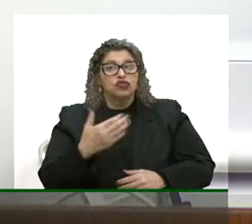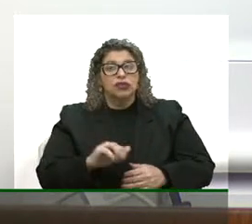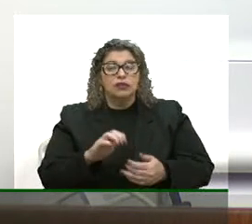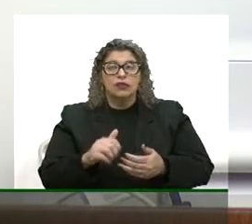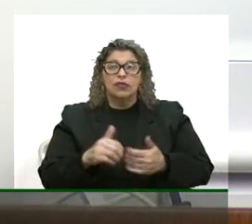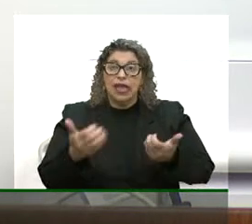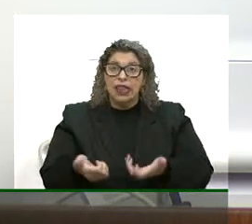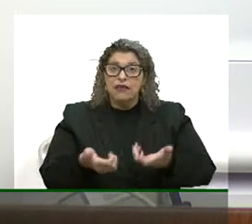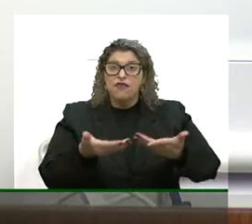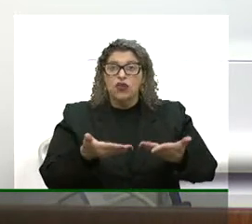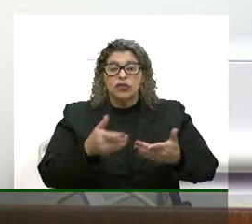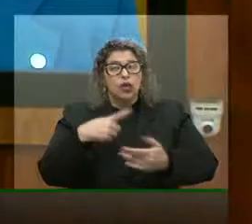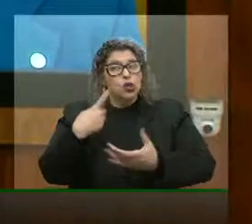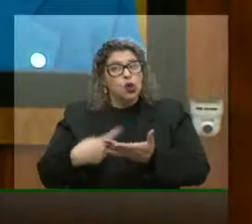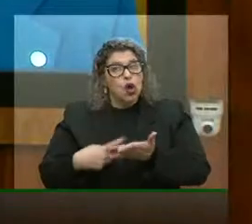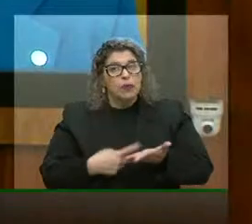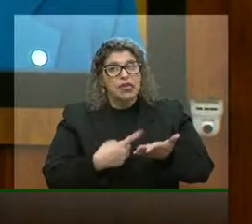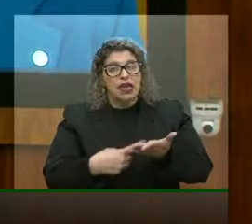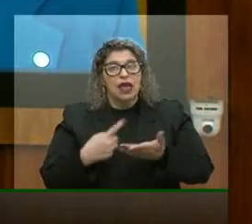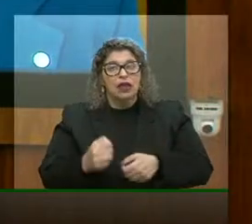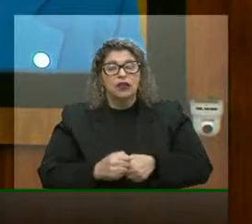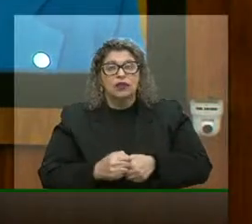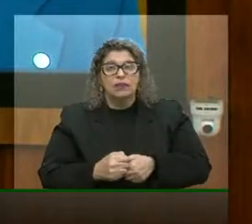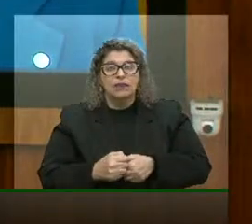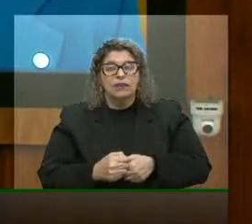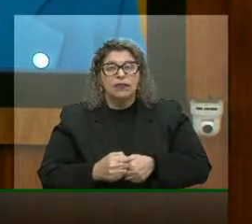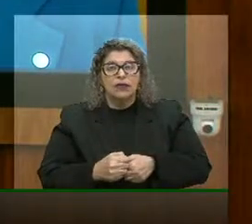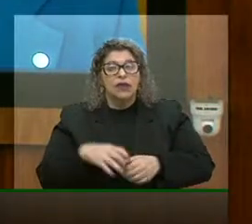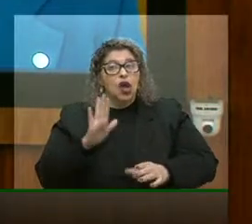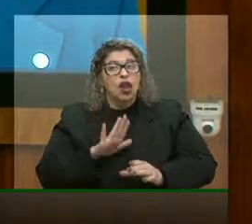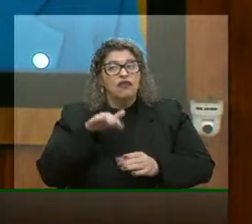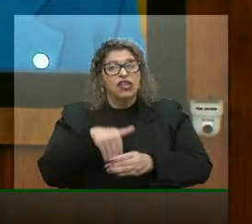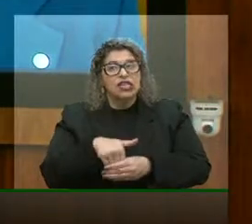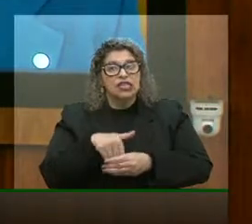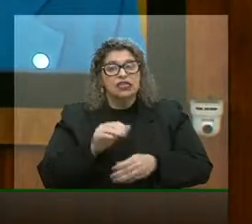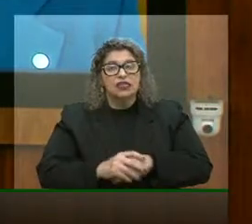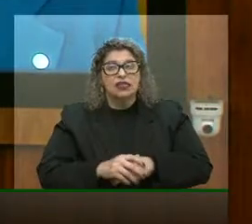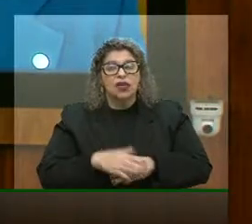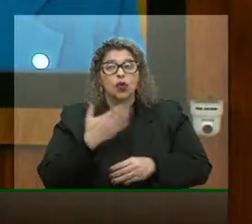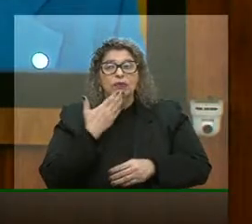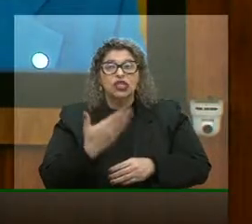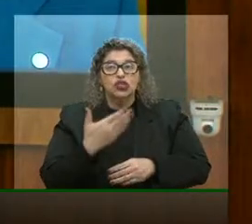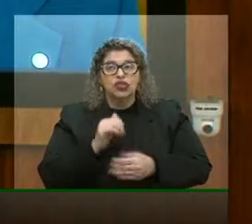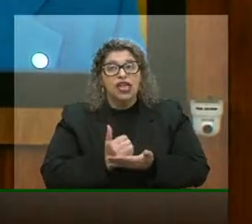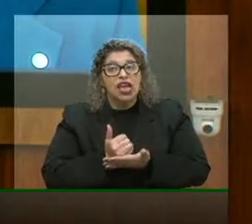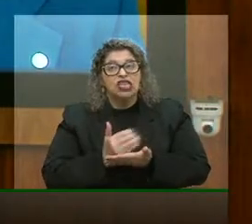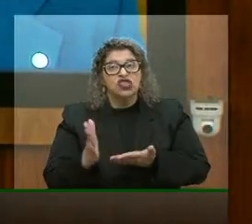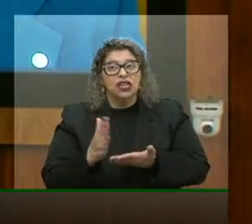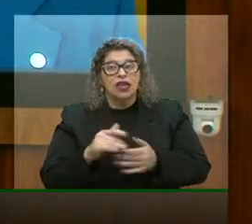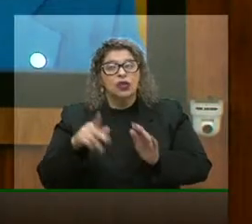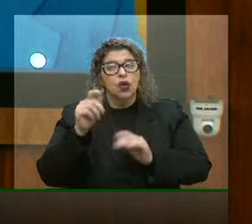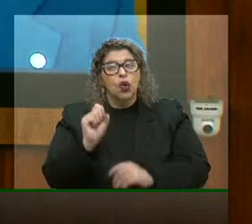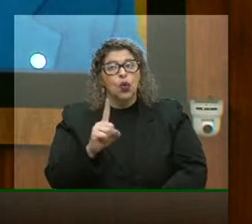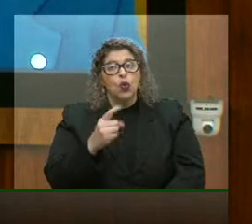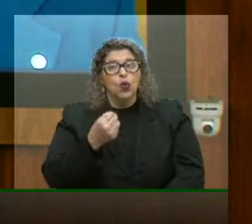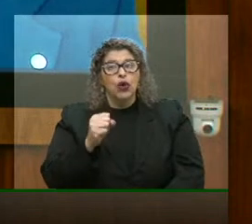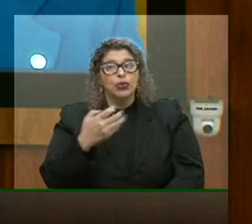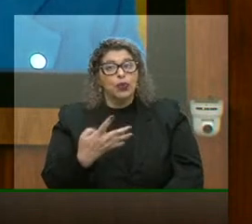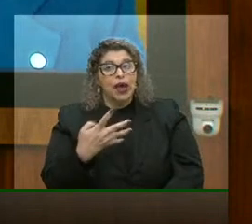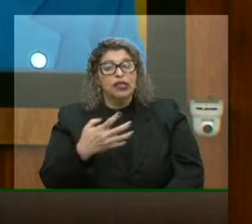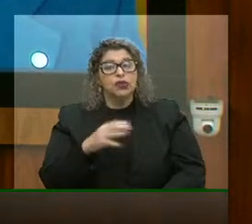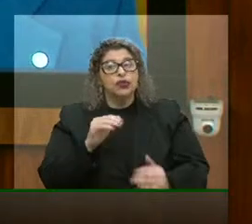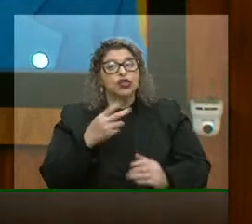devolução da proposição, então vamos colocar em votação o requerimento de retirada do PL